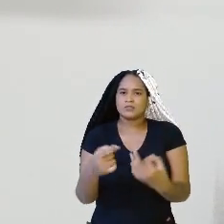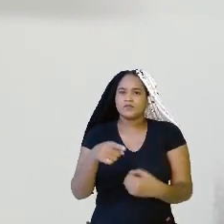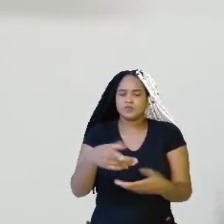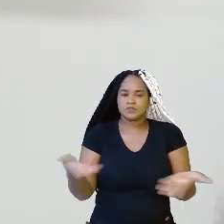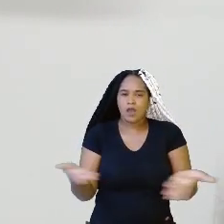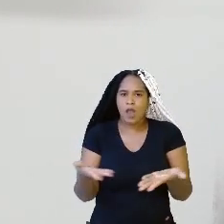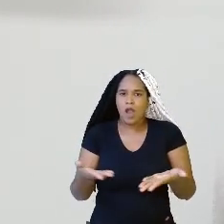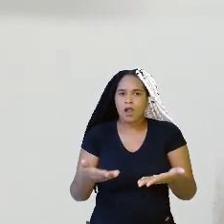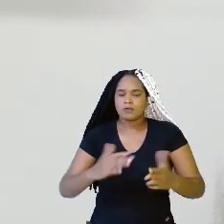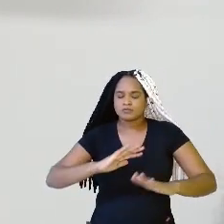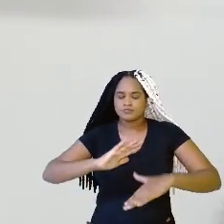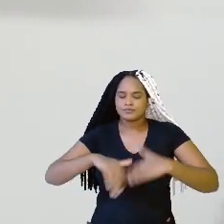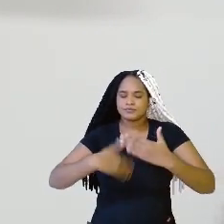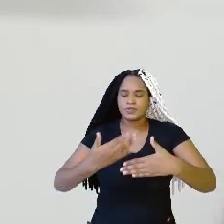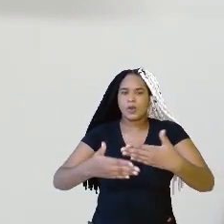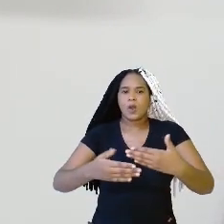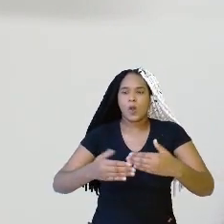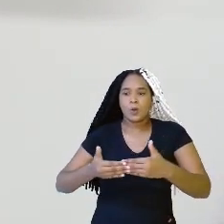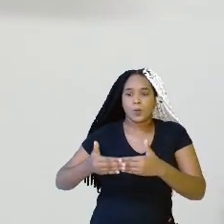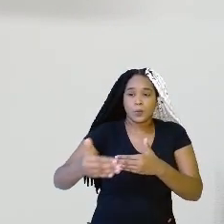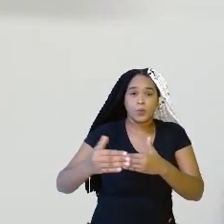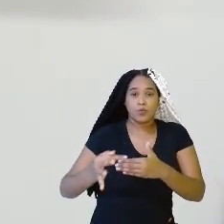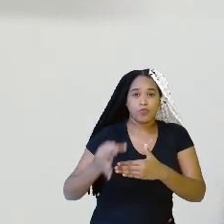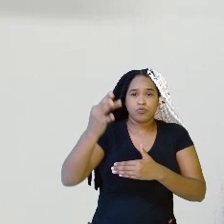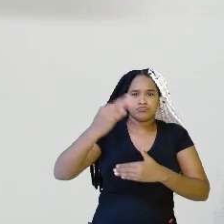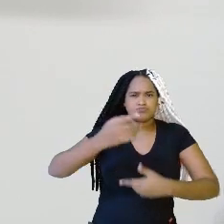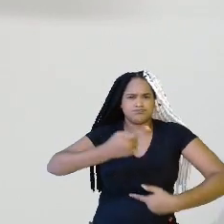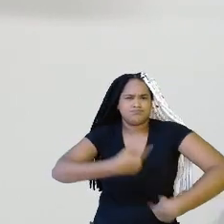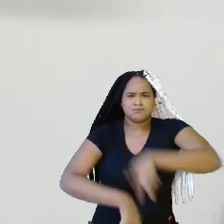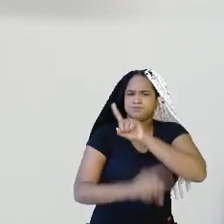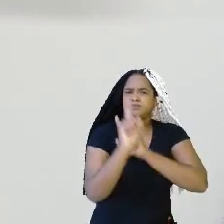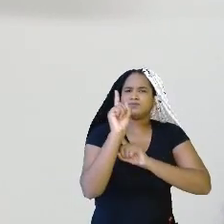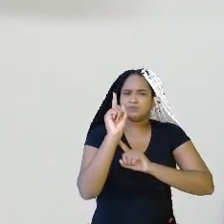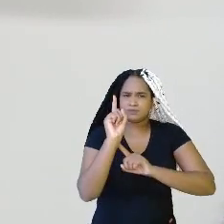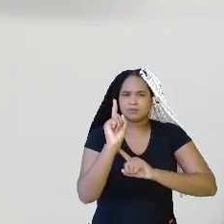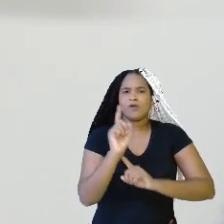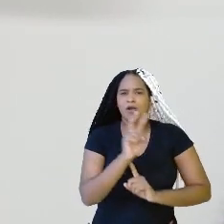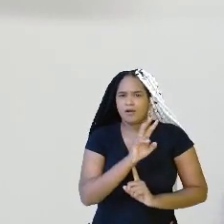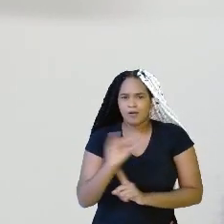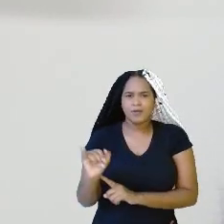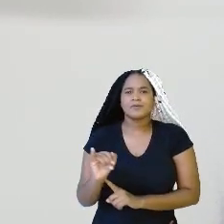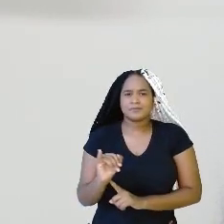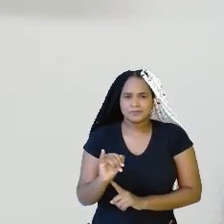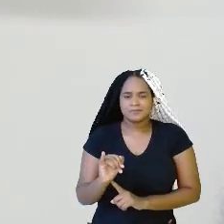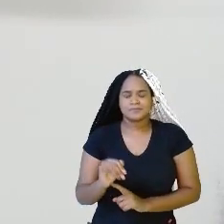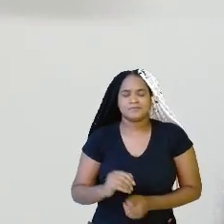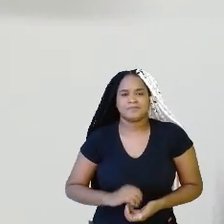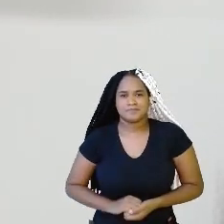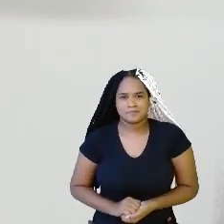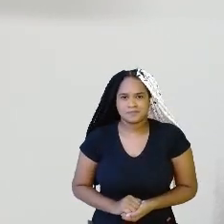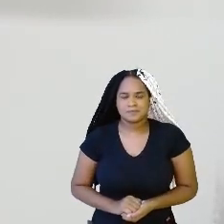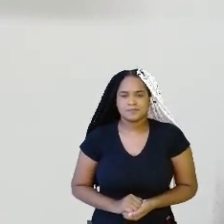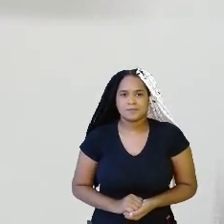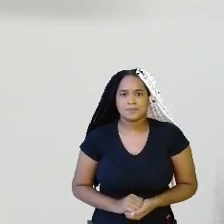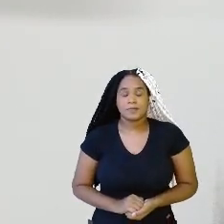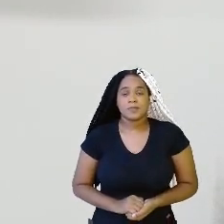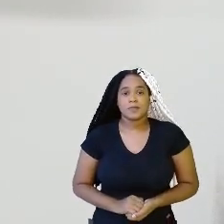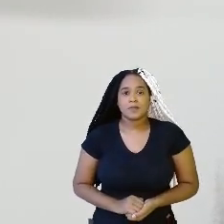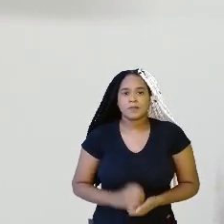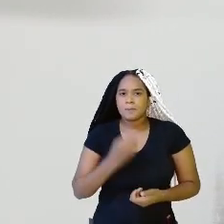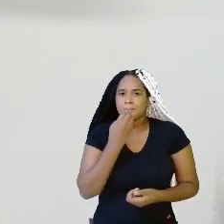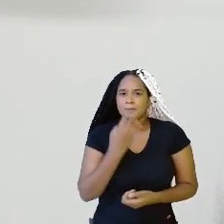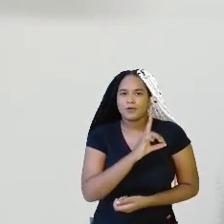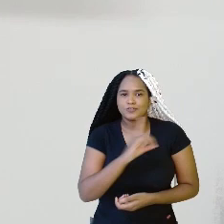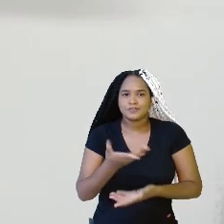plantando boas sementes no seu presente e o teu futuro será simplesmente brilhante e de muito sucesso. Um ótimo dia